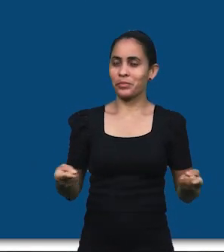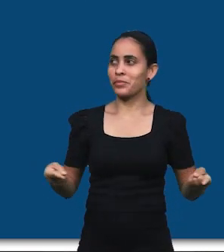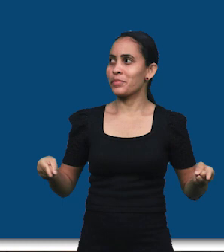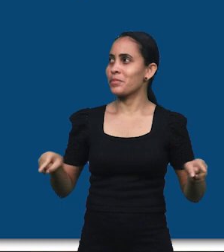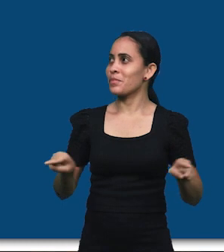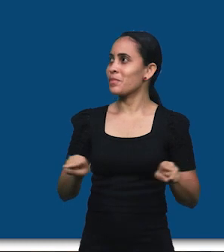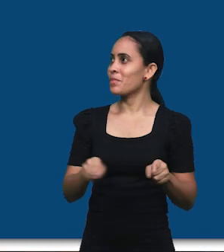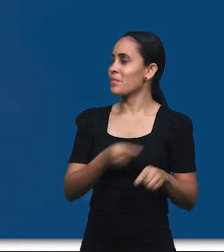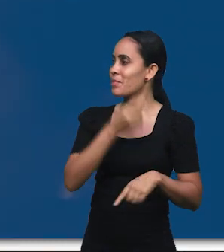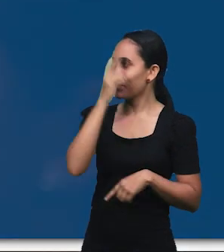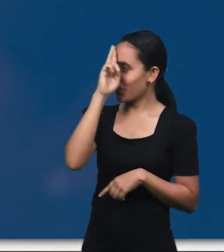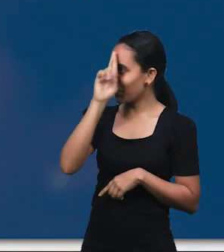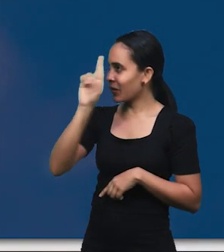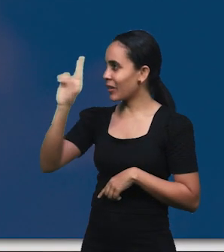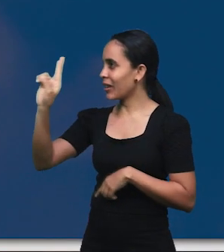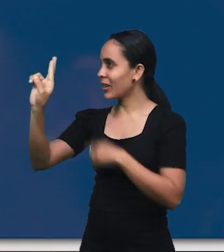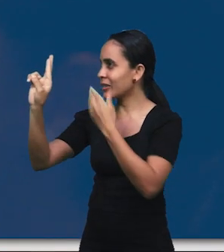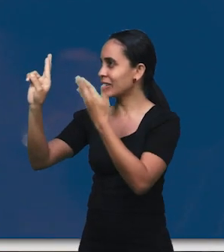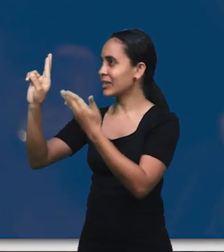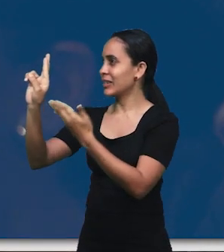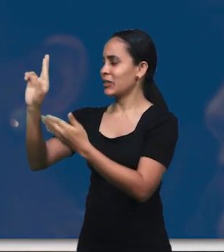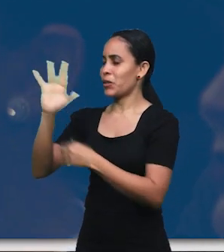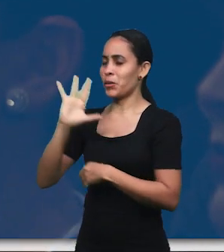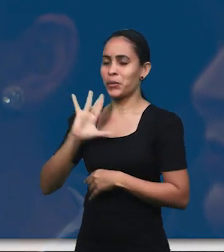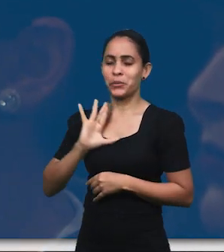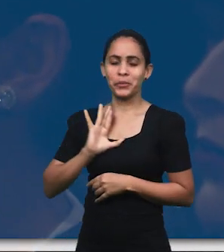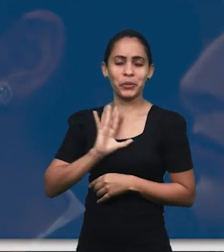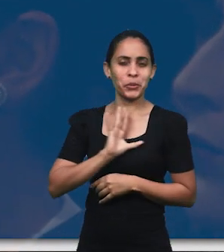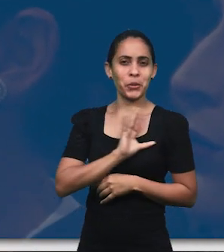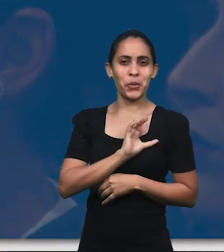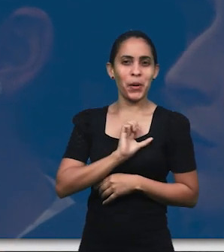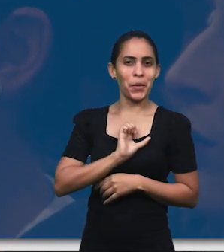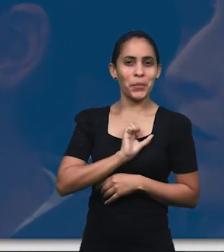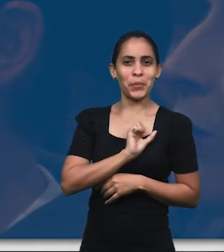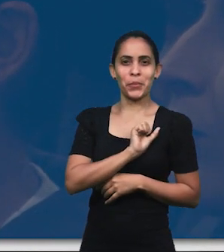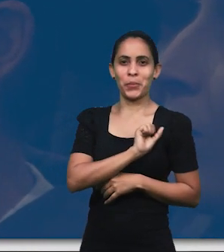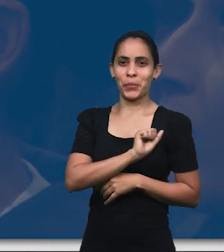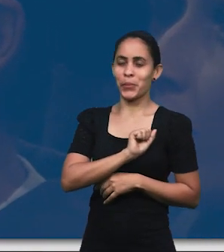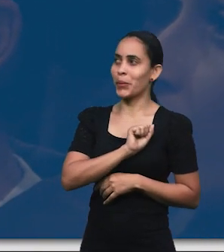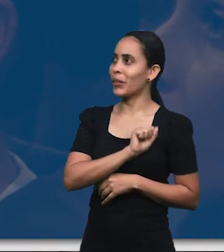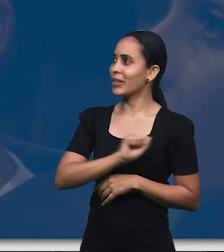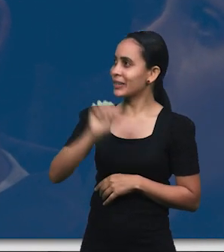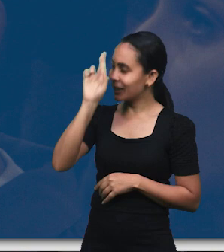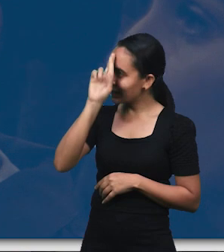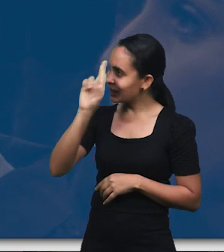Deus. Perante a imensidão do teu amor,